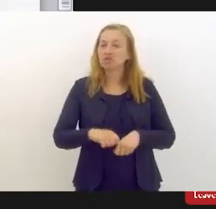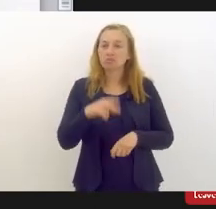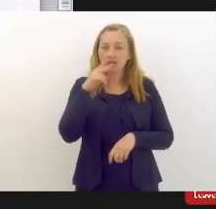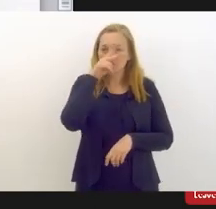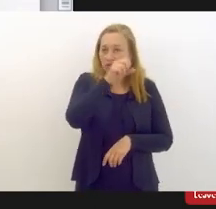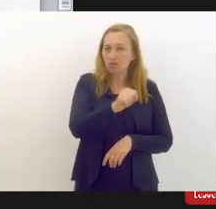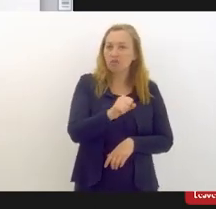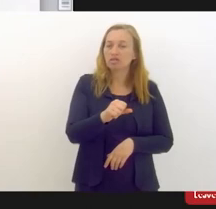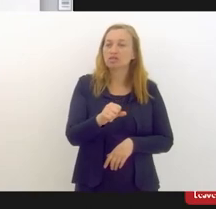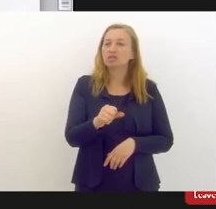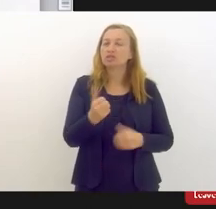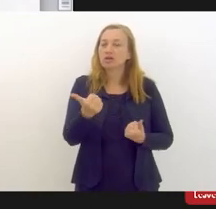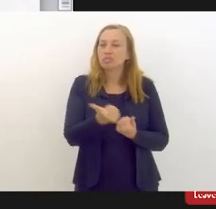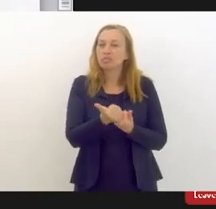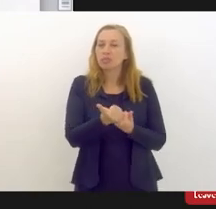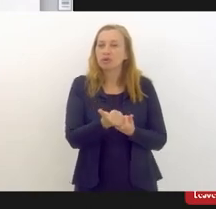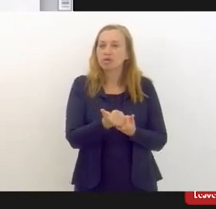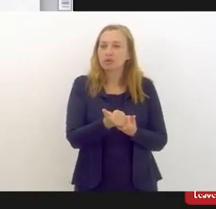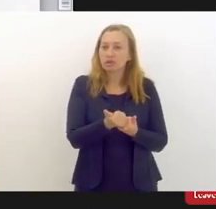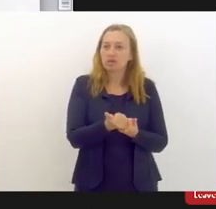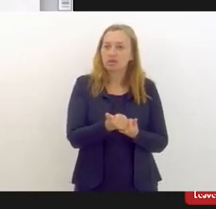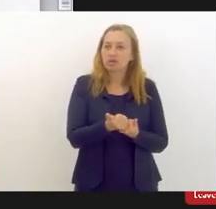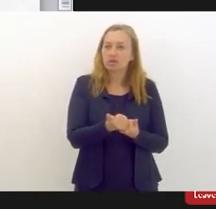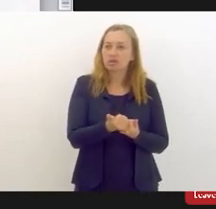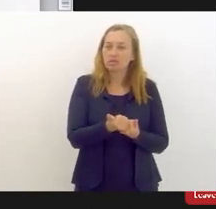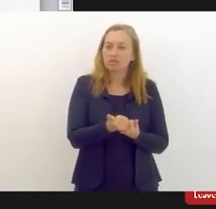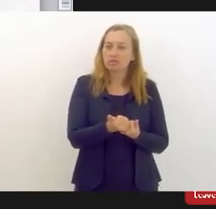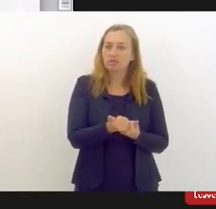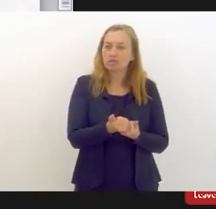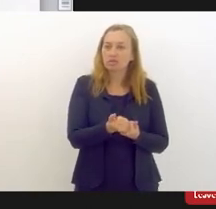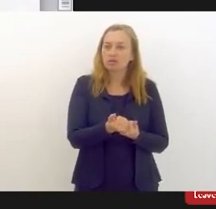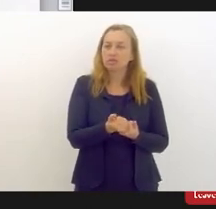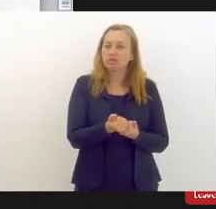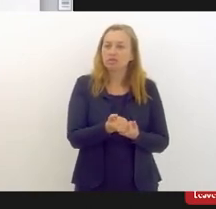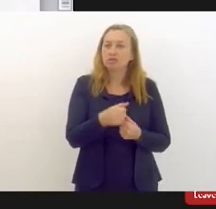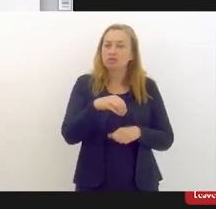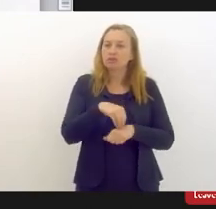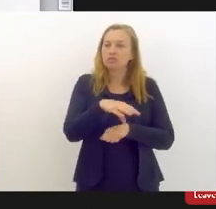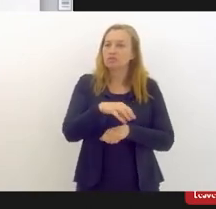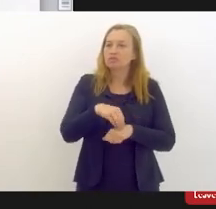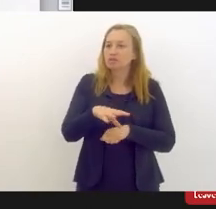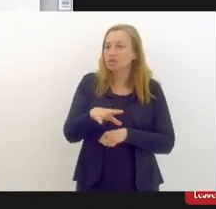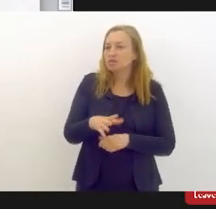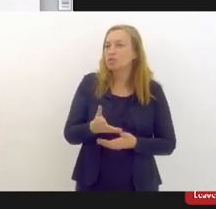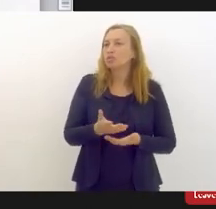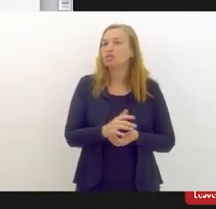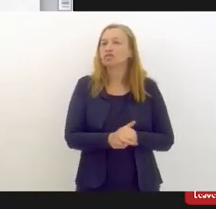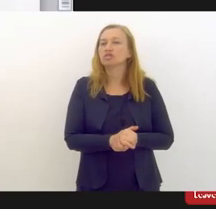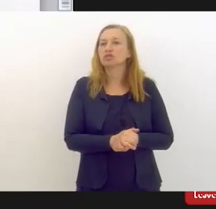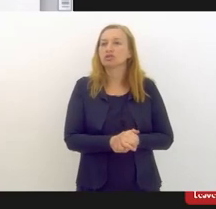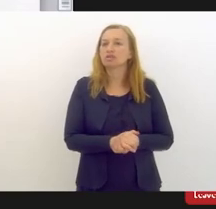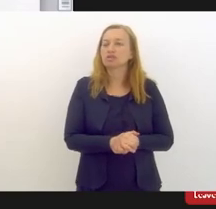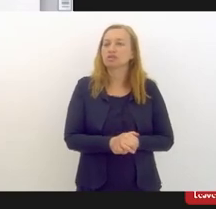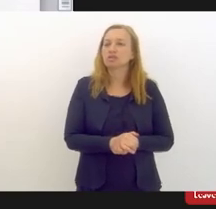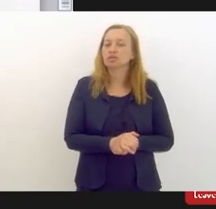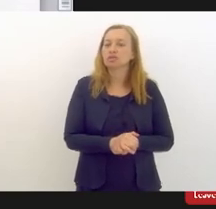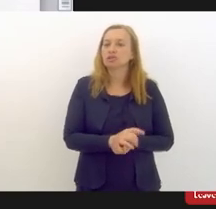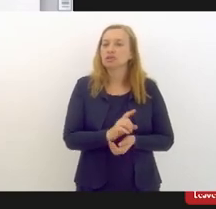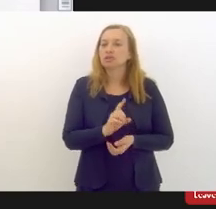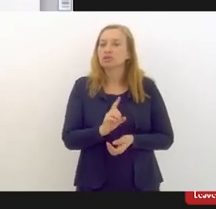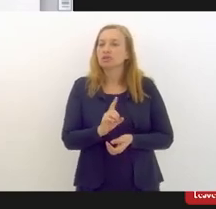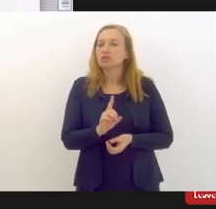possibilidade de apoiar na redução dos indicadores de infrequência, de abandono,